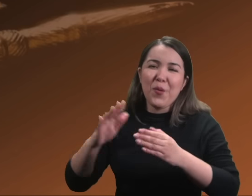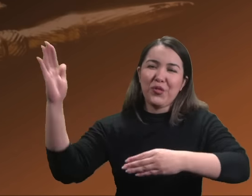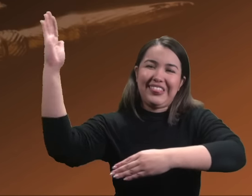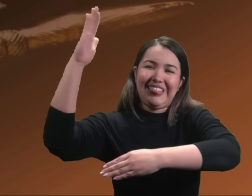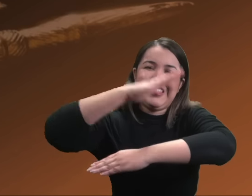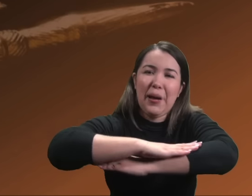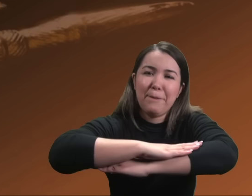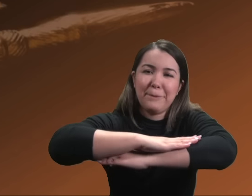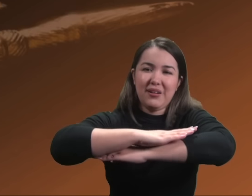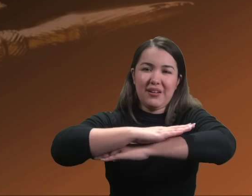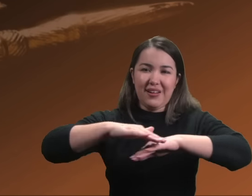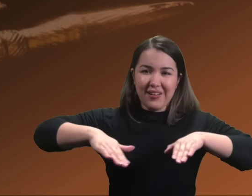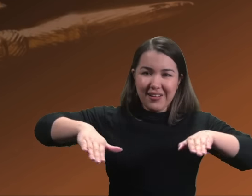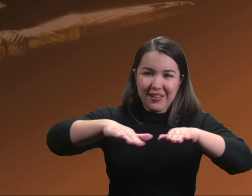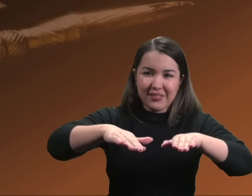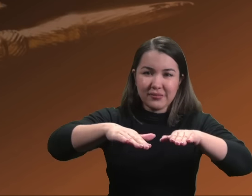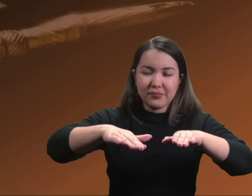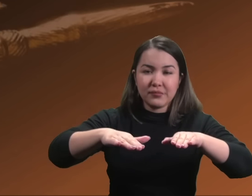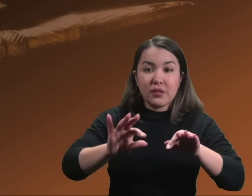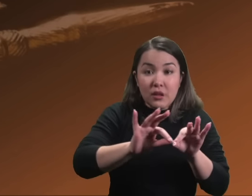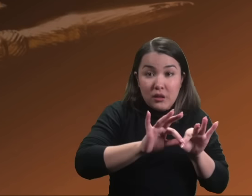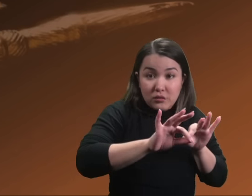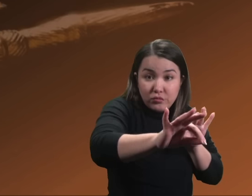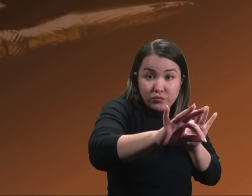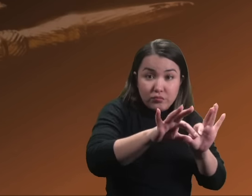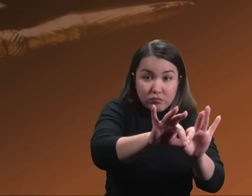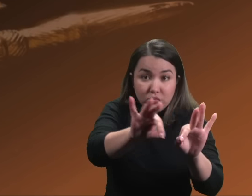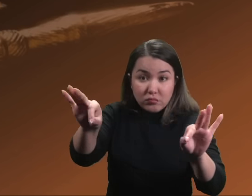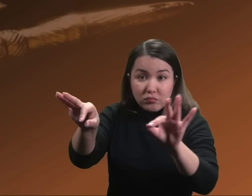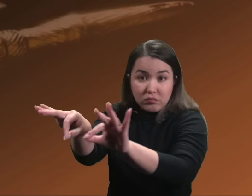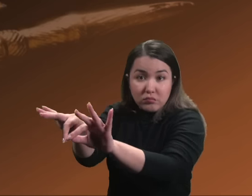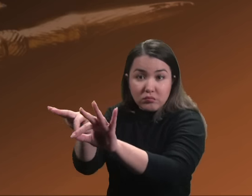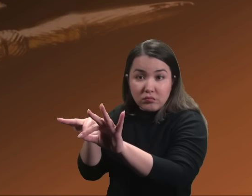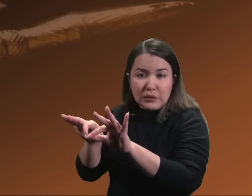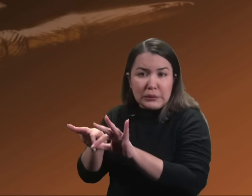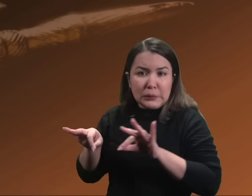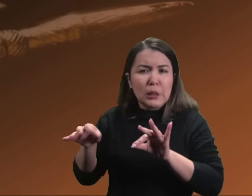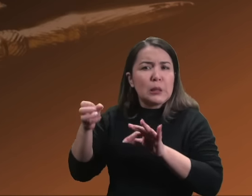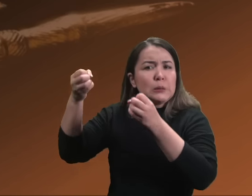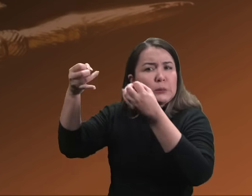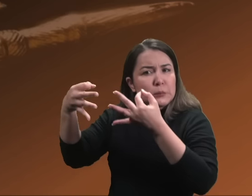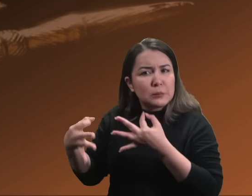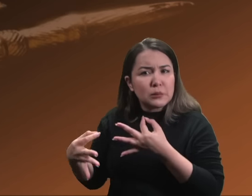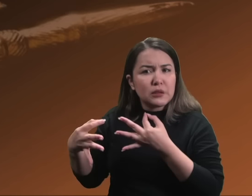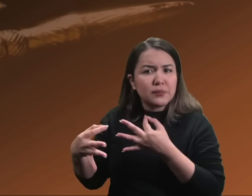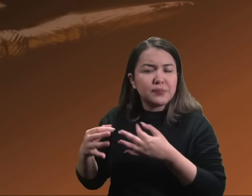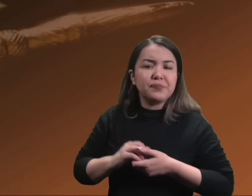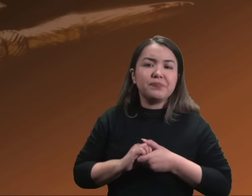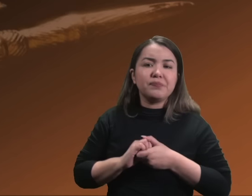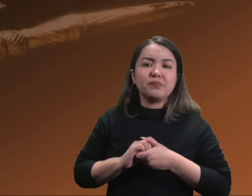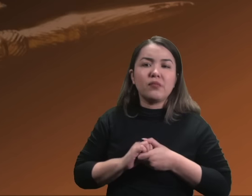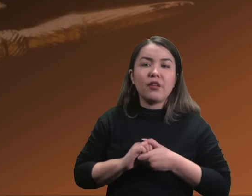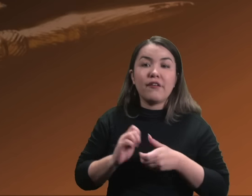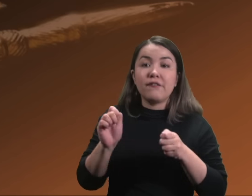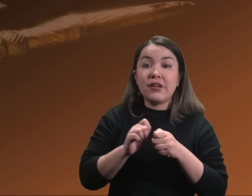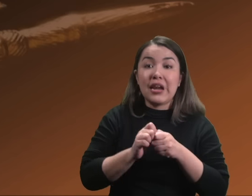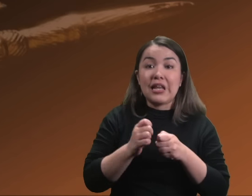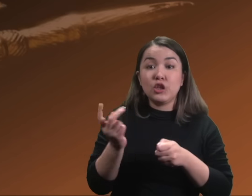propiciatório de Ouro Puro de dois côvados e meio será o seu comprimento e a largura de um côvado e Meio farás Dois